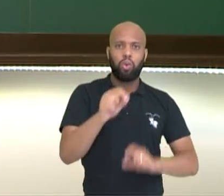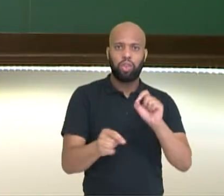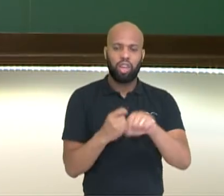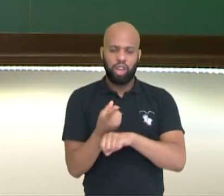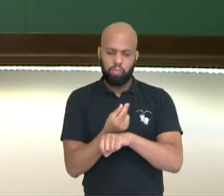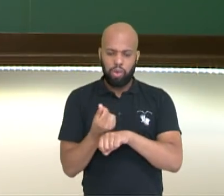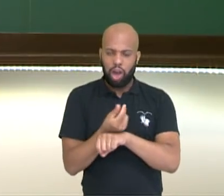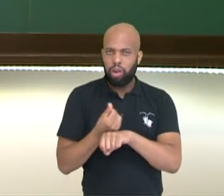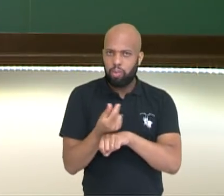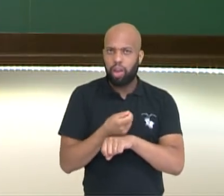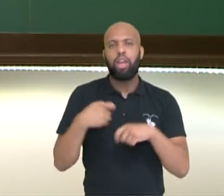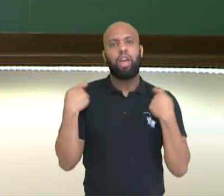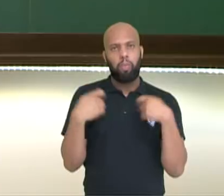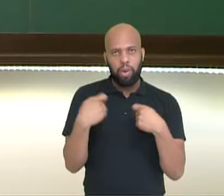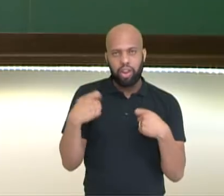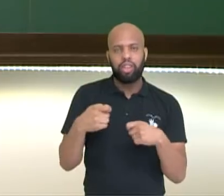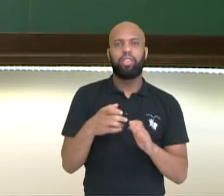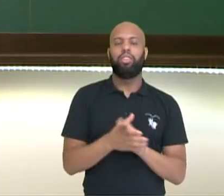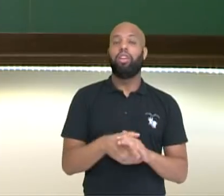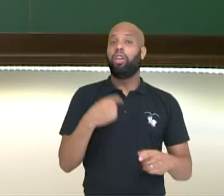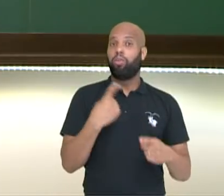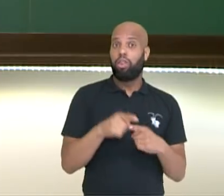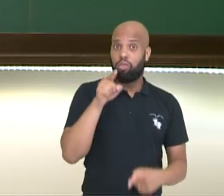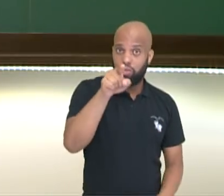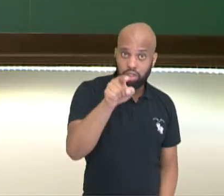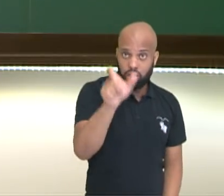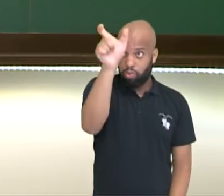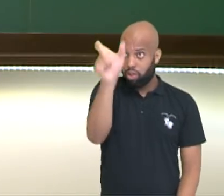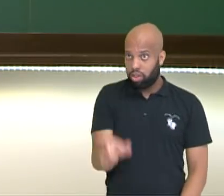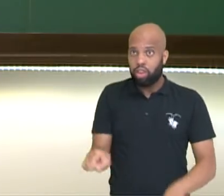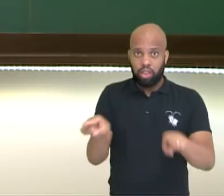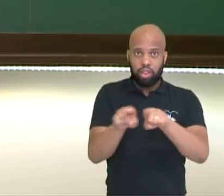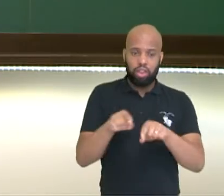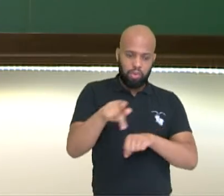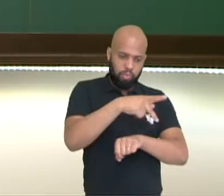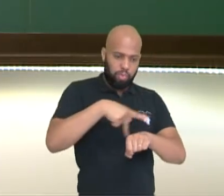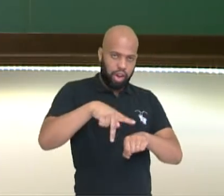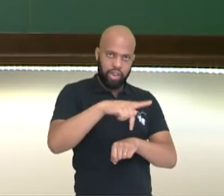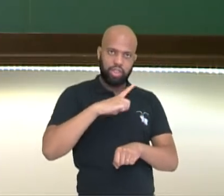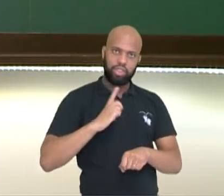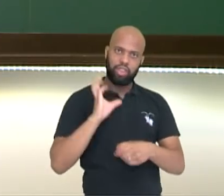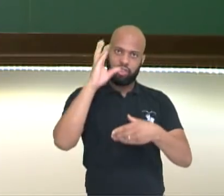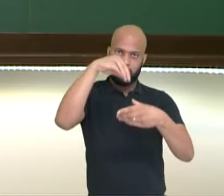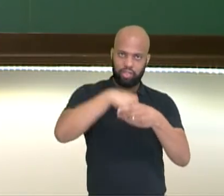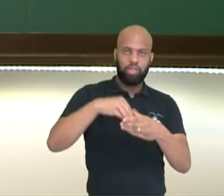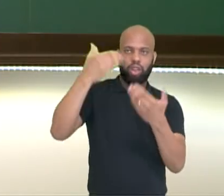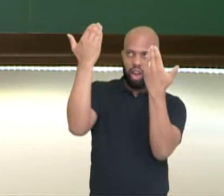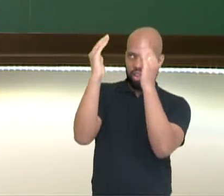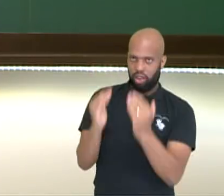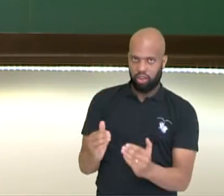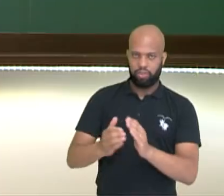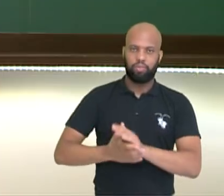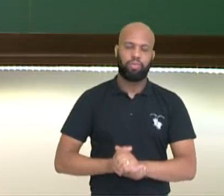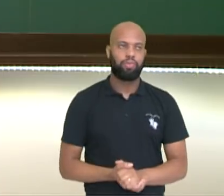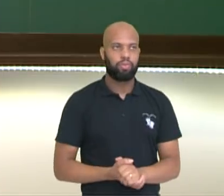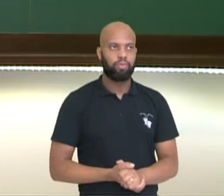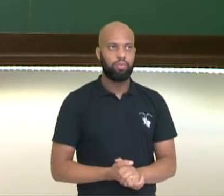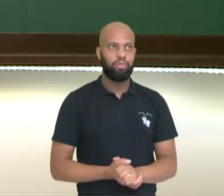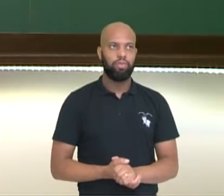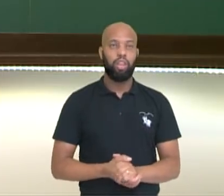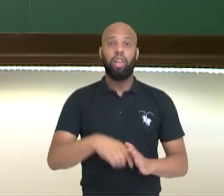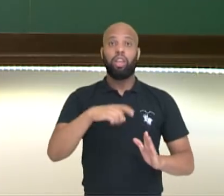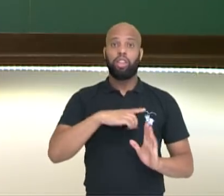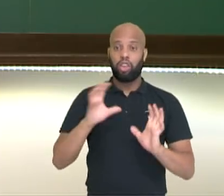disponha de recursos, você, pessoa, ou ainda os países ali que estivermos analisando. E os